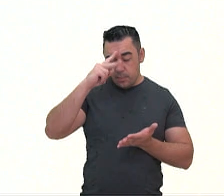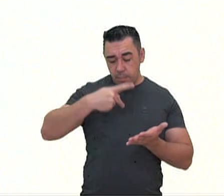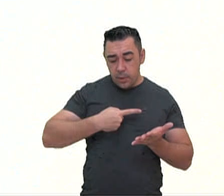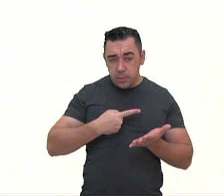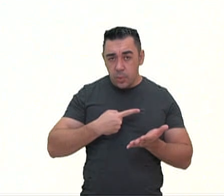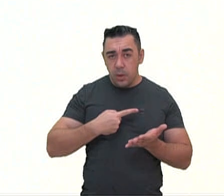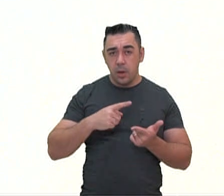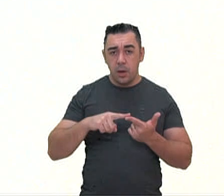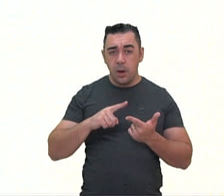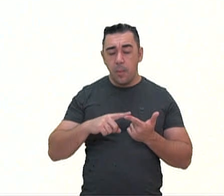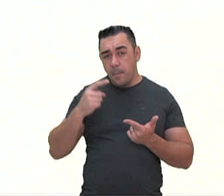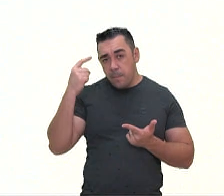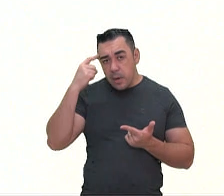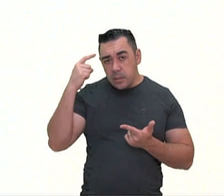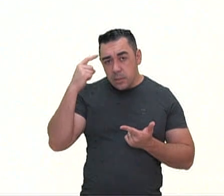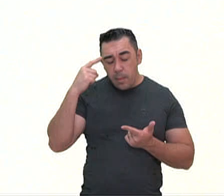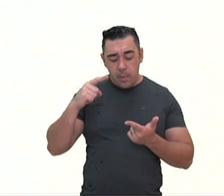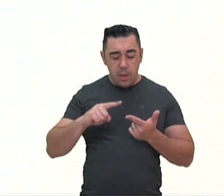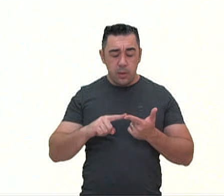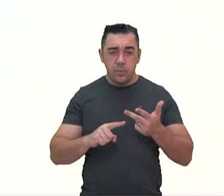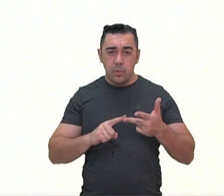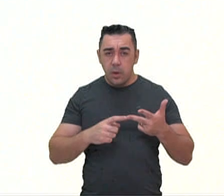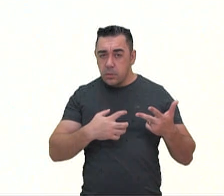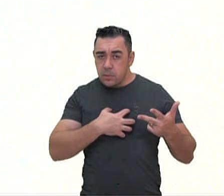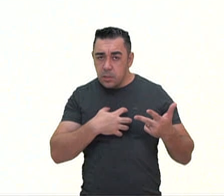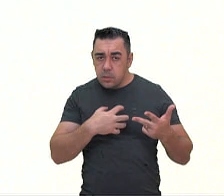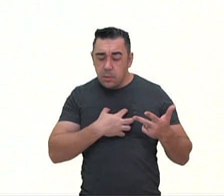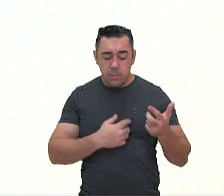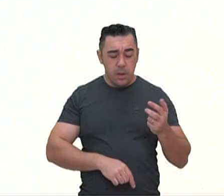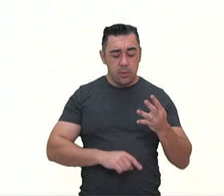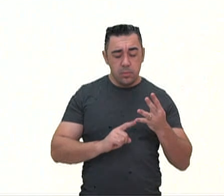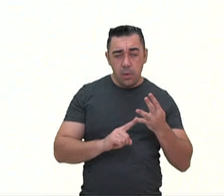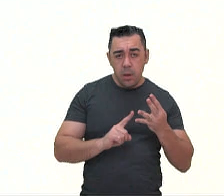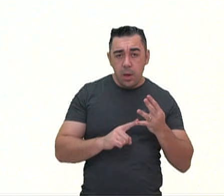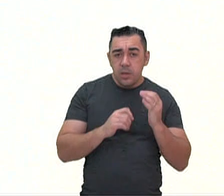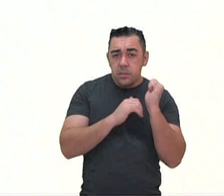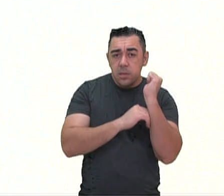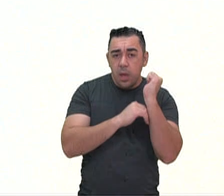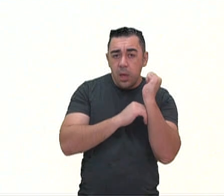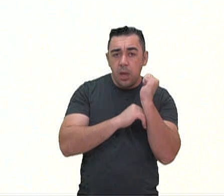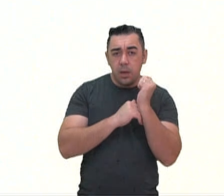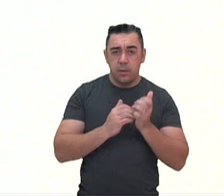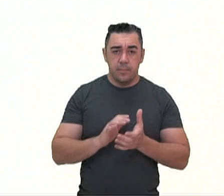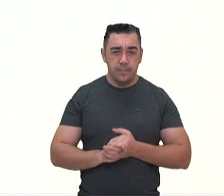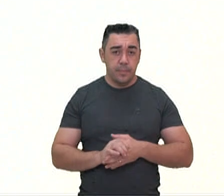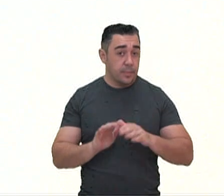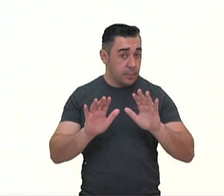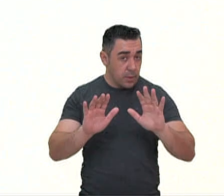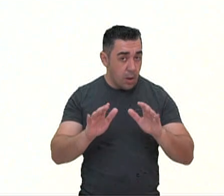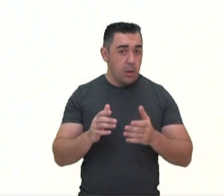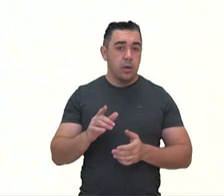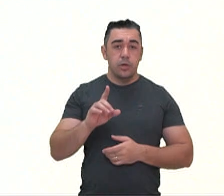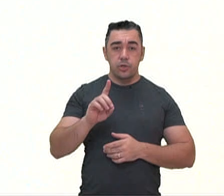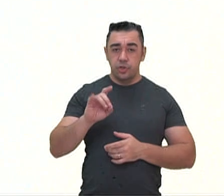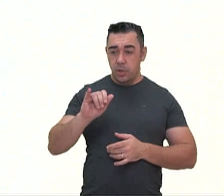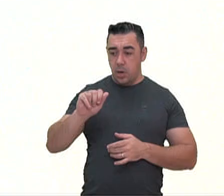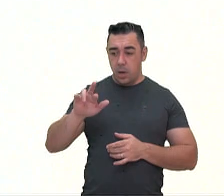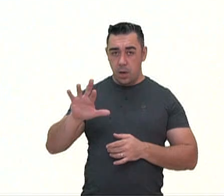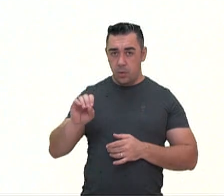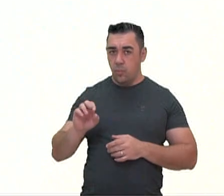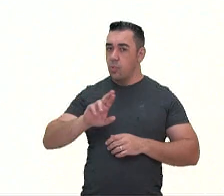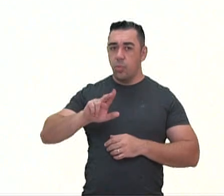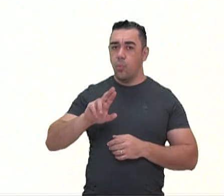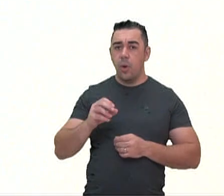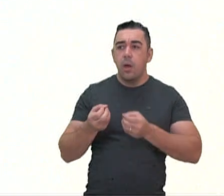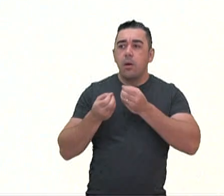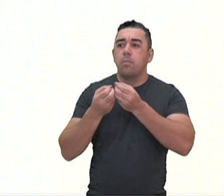pessoais, pensamentos, sentimentos e segredos. Então, um diário não é um documento para ficar